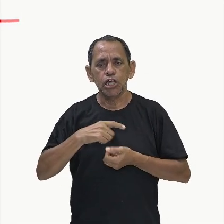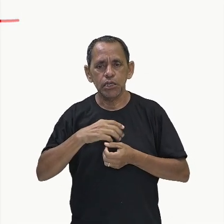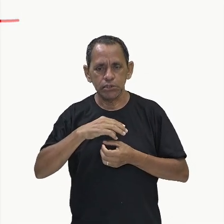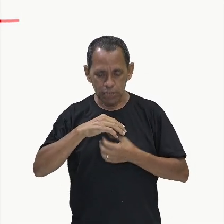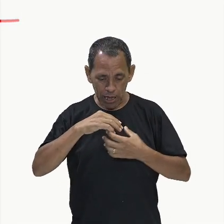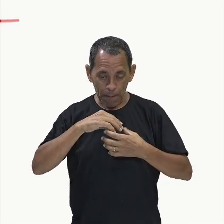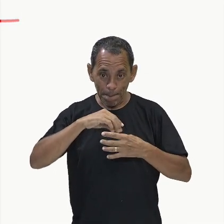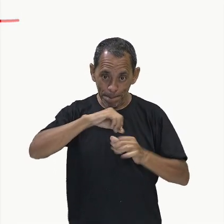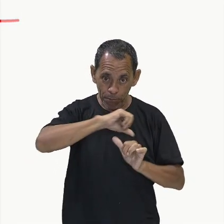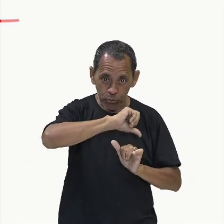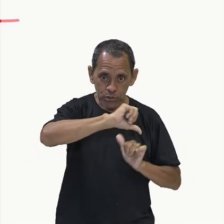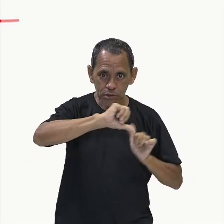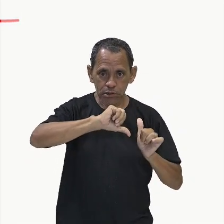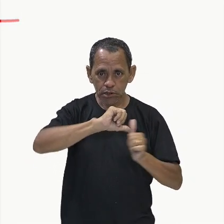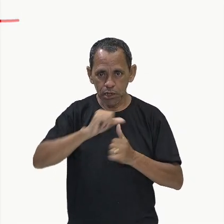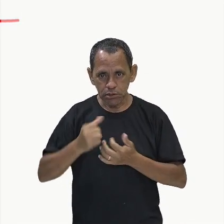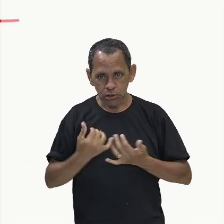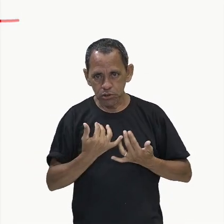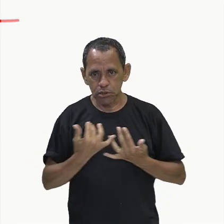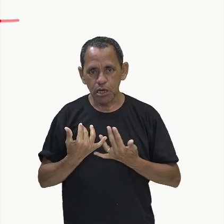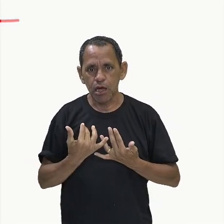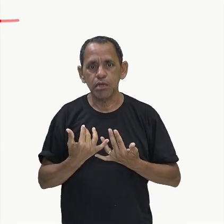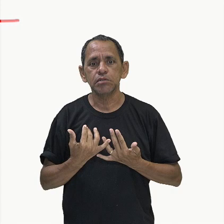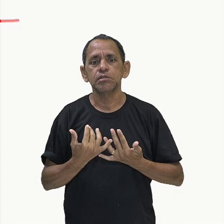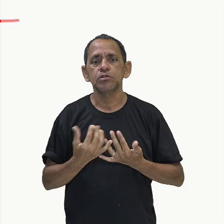nós temos aqui o quê? Olha só,